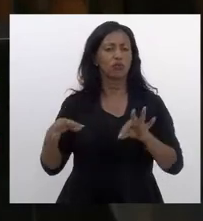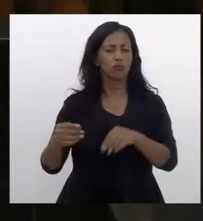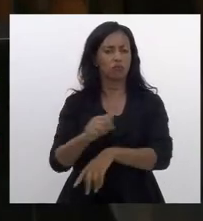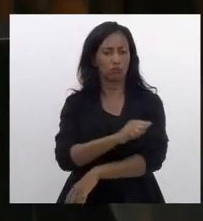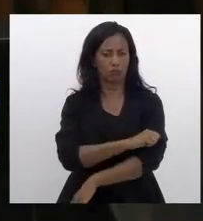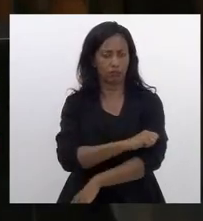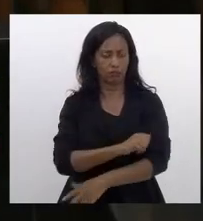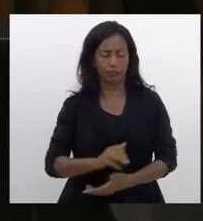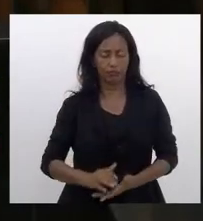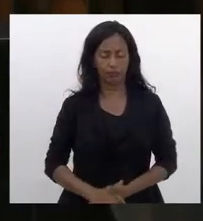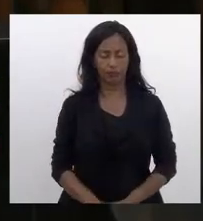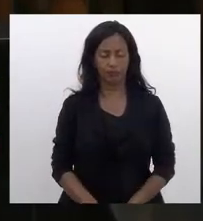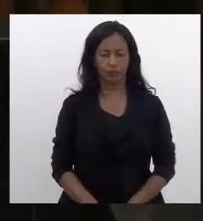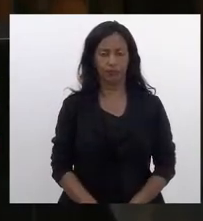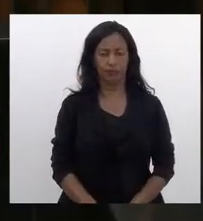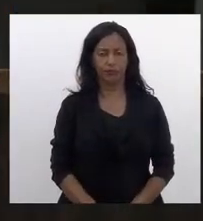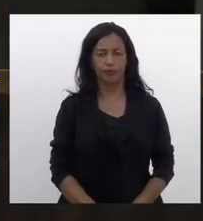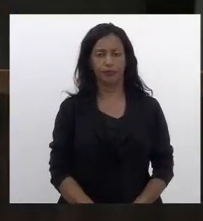estudantes.